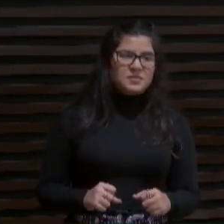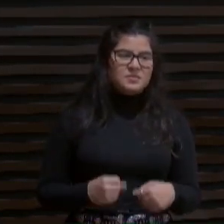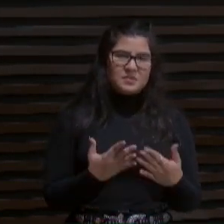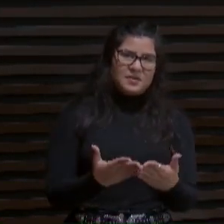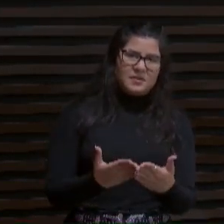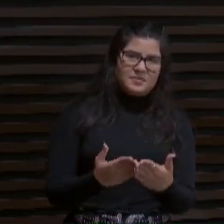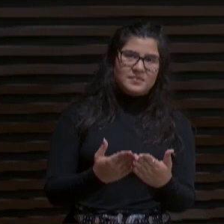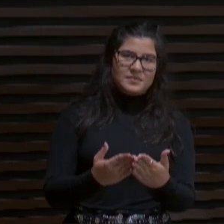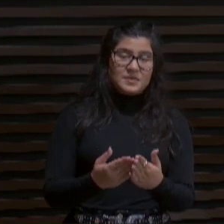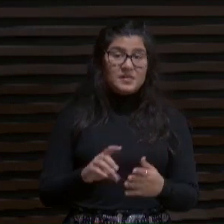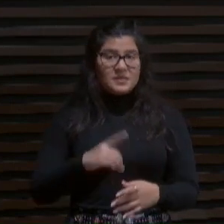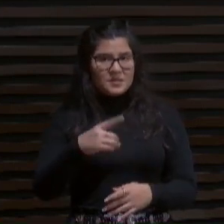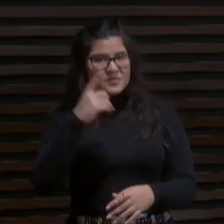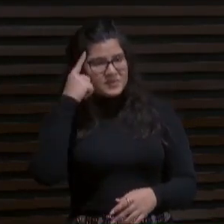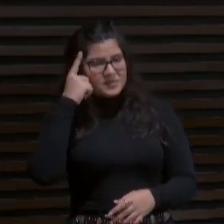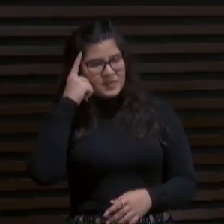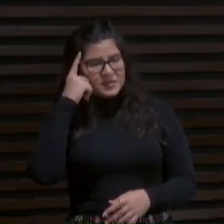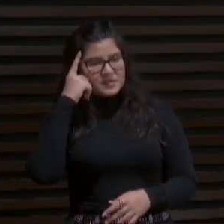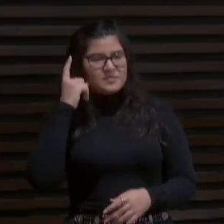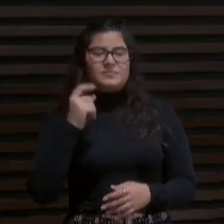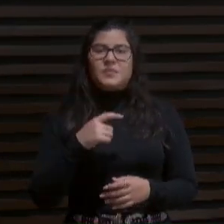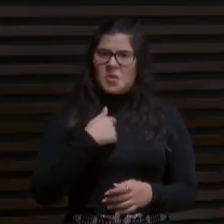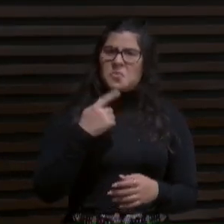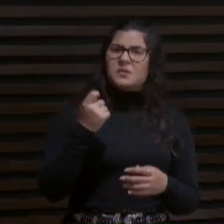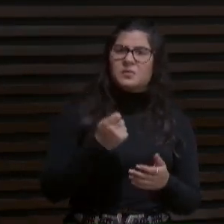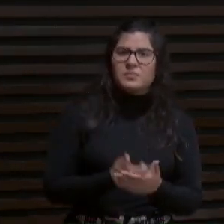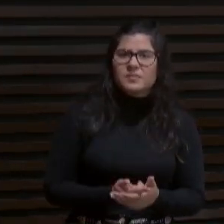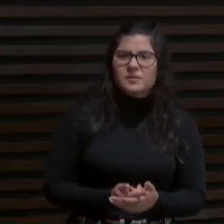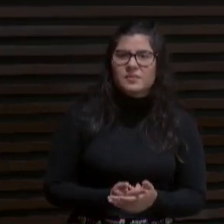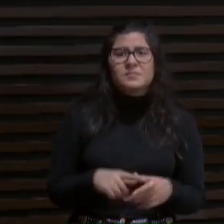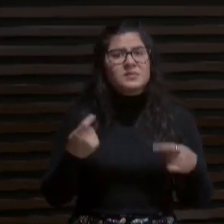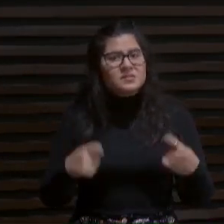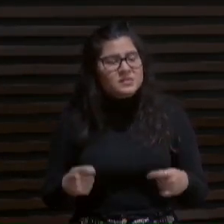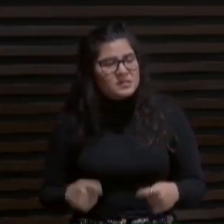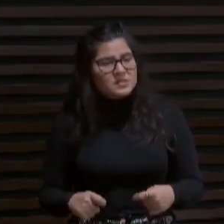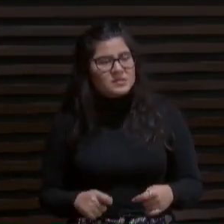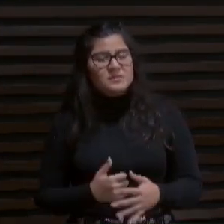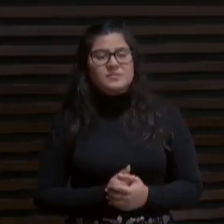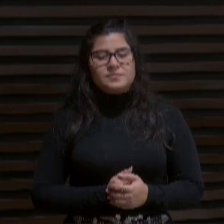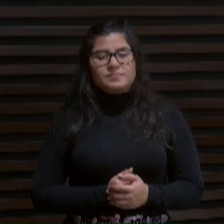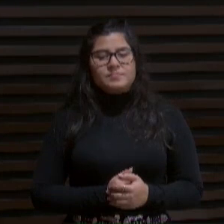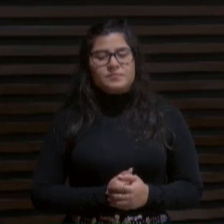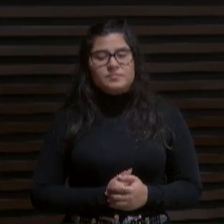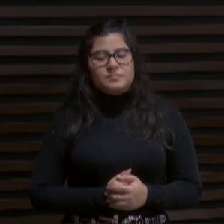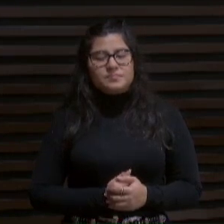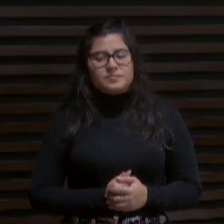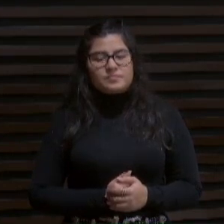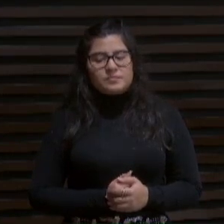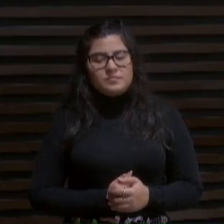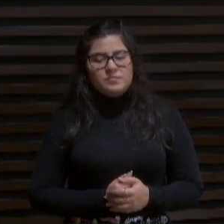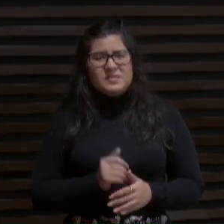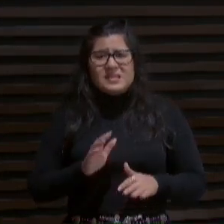aí você pensa o seguinte, não, meu irmão, eu quero comprar ela, eu preciso dela. E aí você pensa, né, vai que eu sei